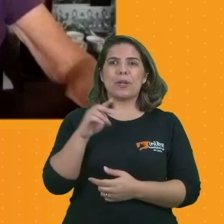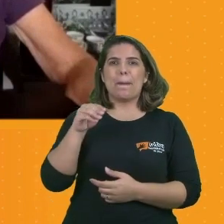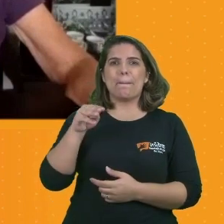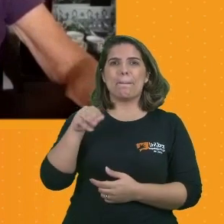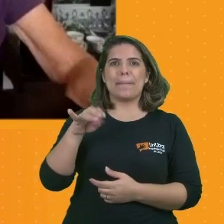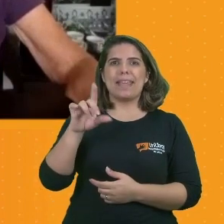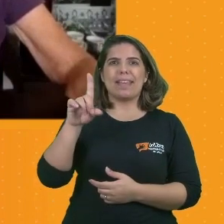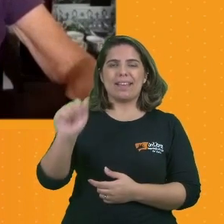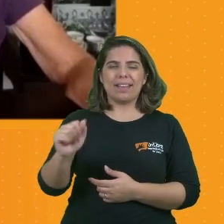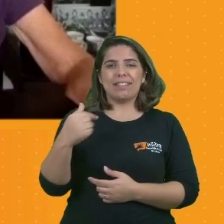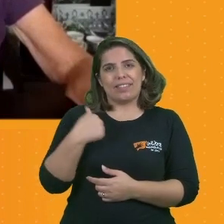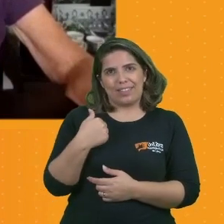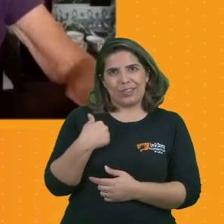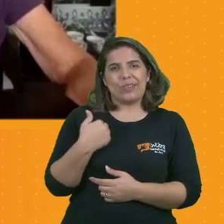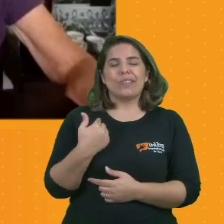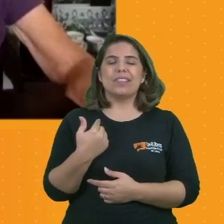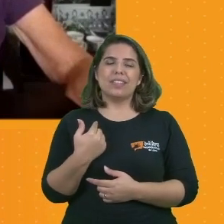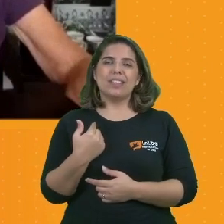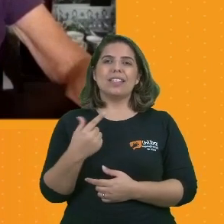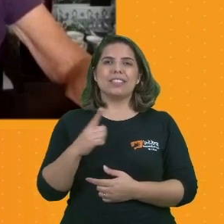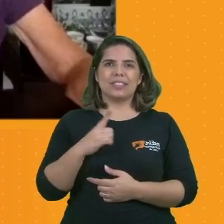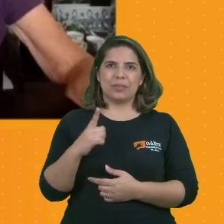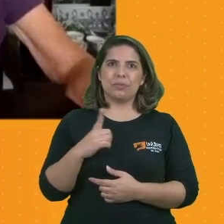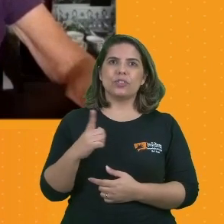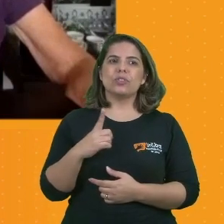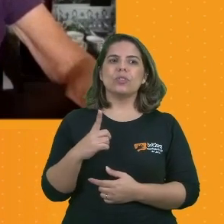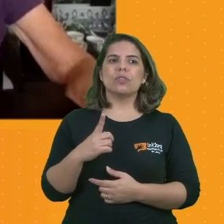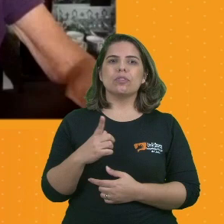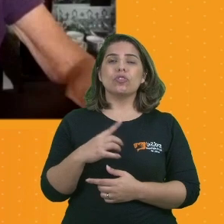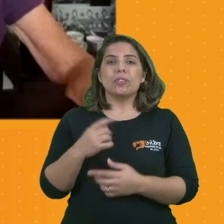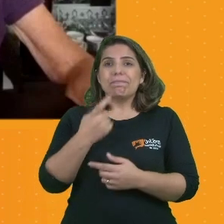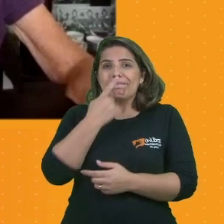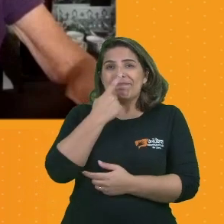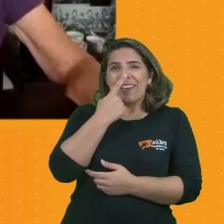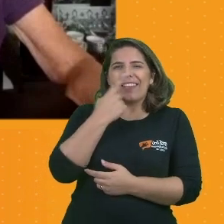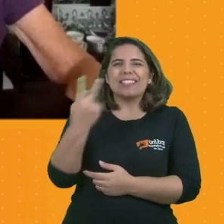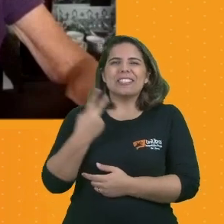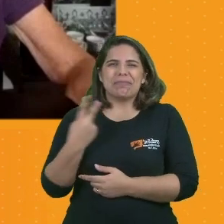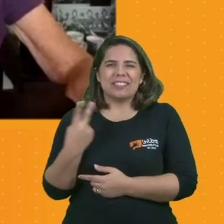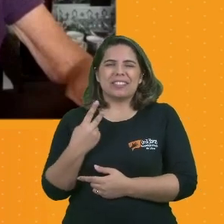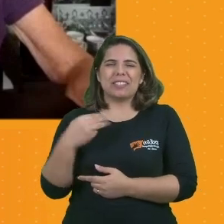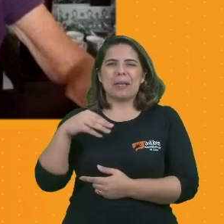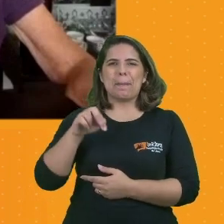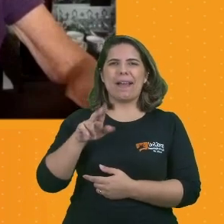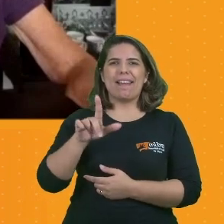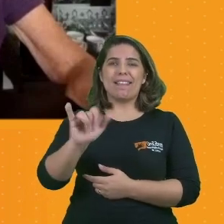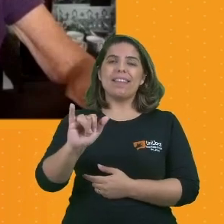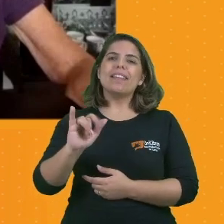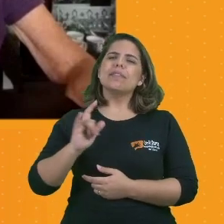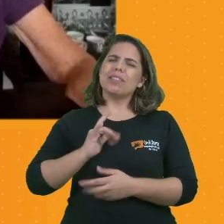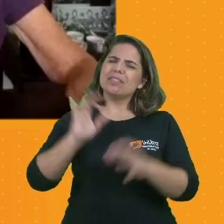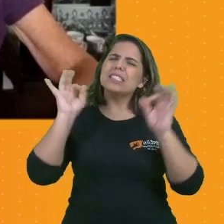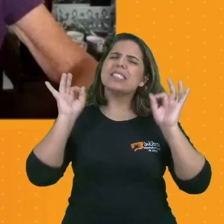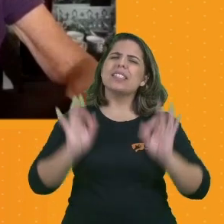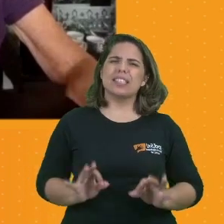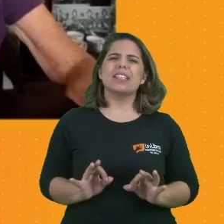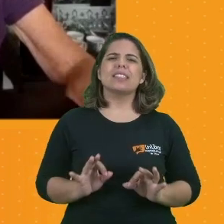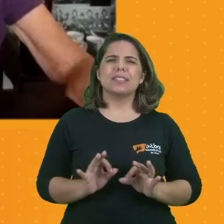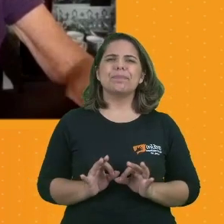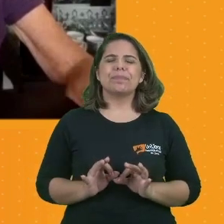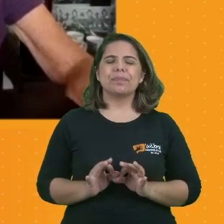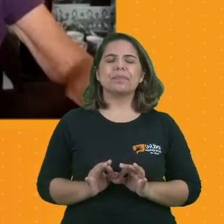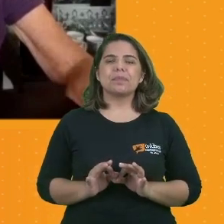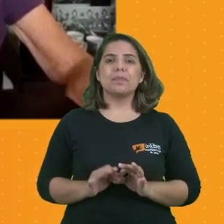meiga e eu é que somos bastante próximas da Marli né temos certeza